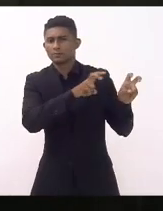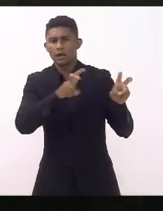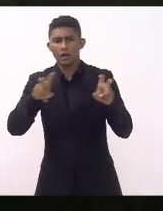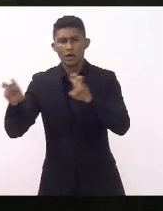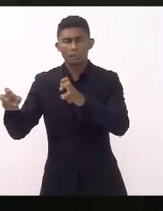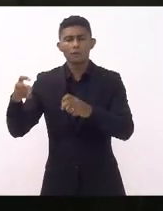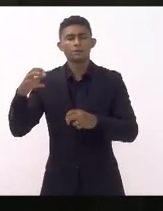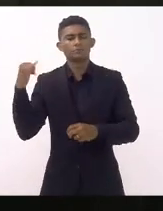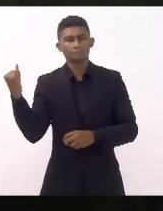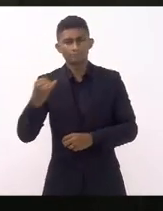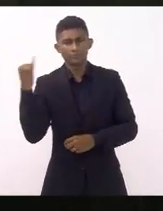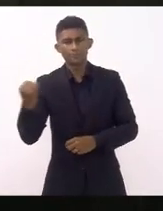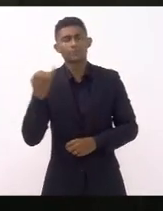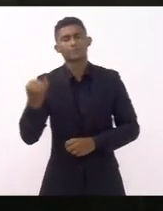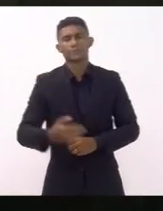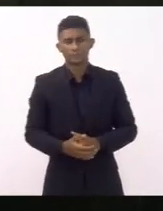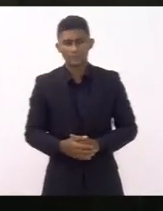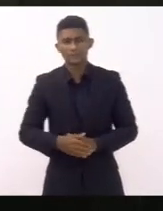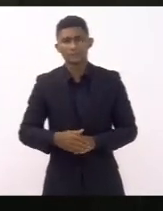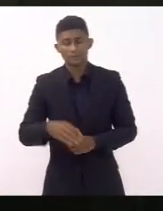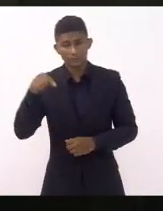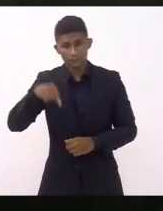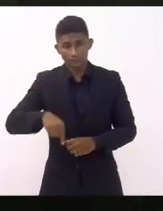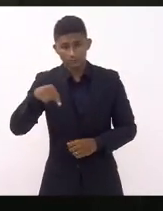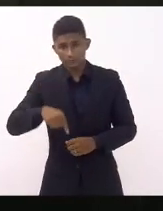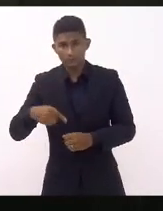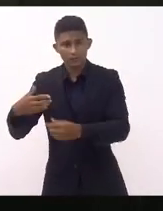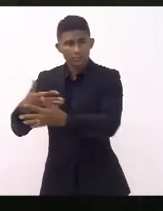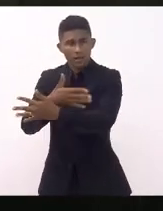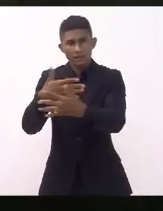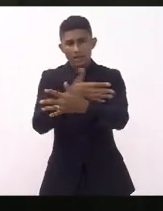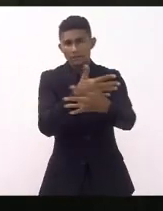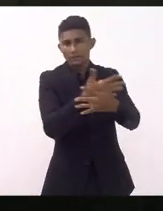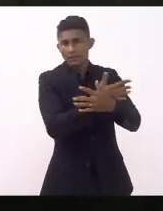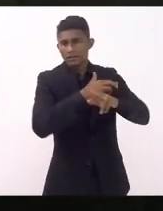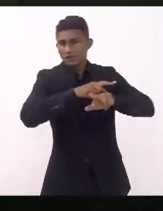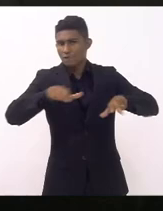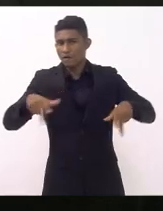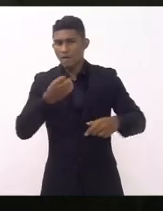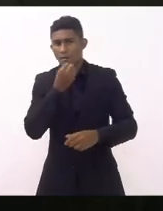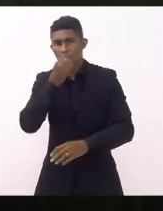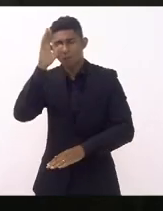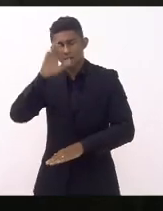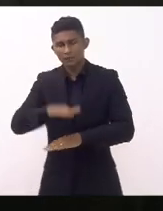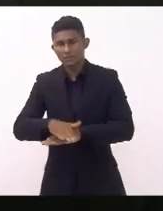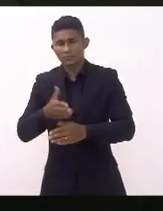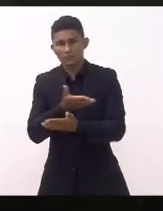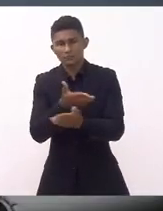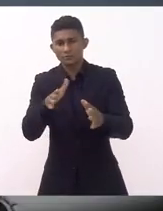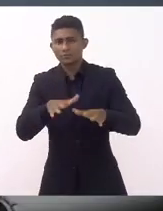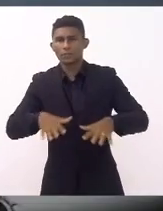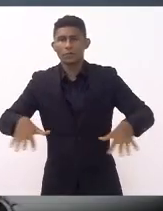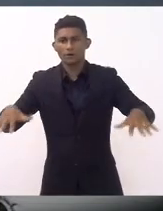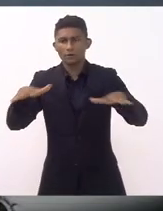tão importantes para as nossas cidades no Rio de Janeiro. Uma boa tarde a todos e a